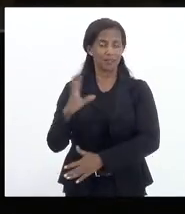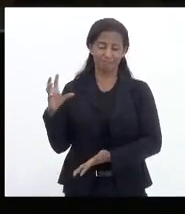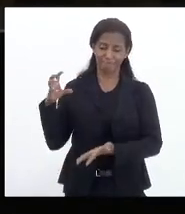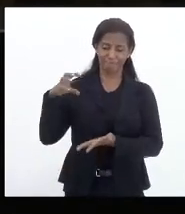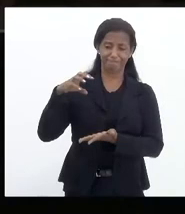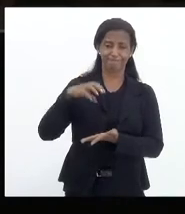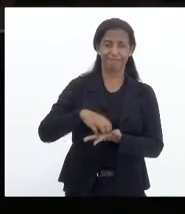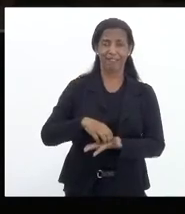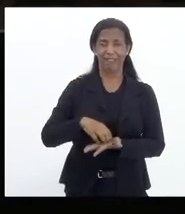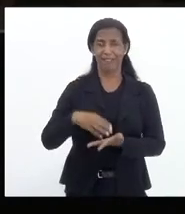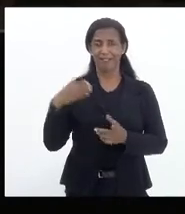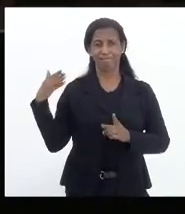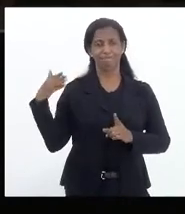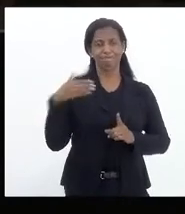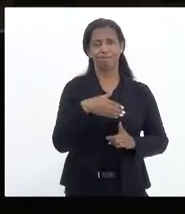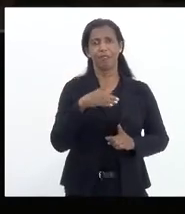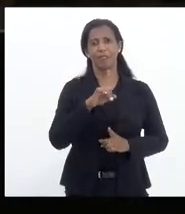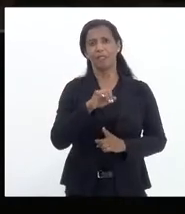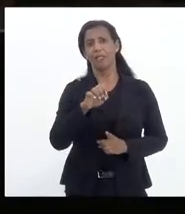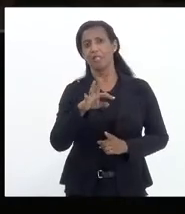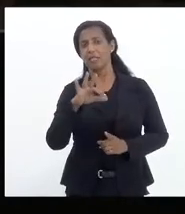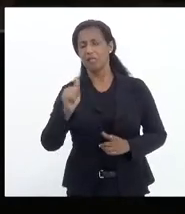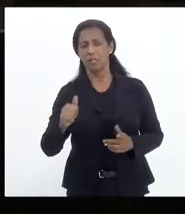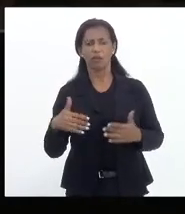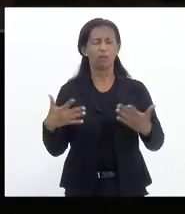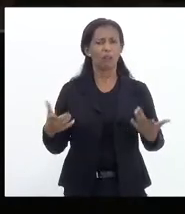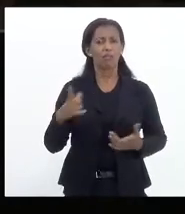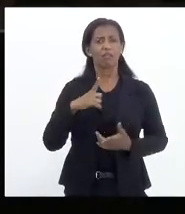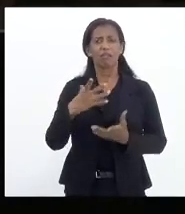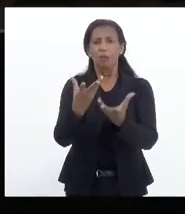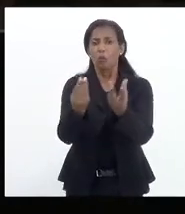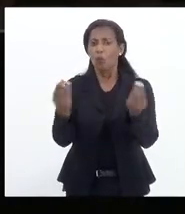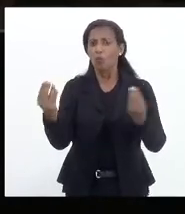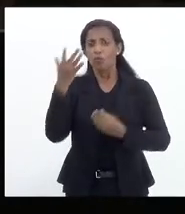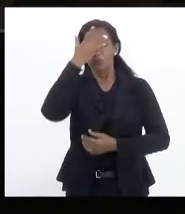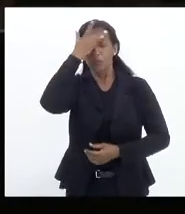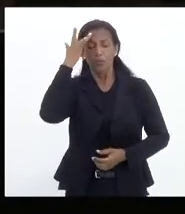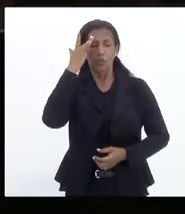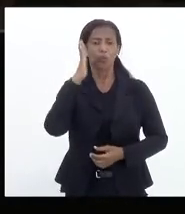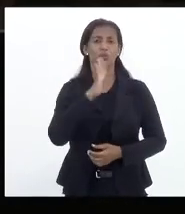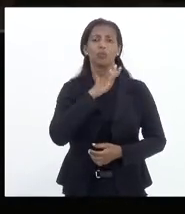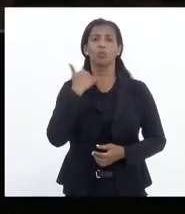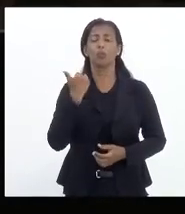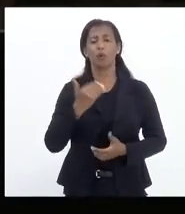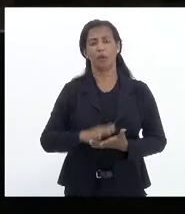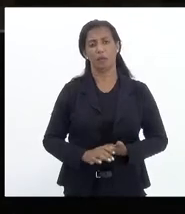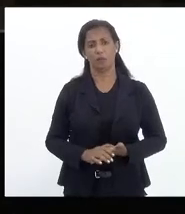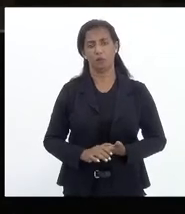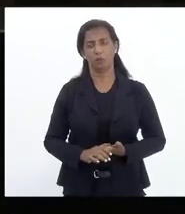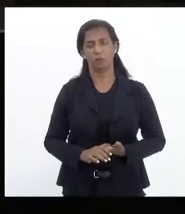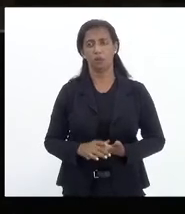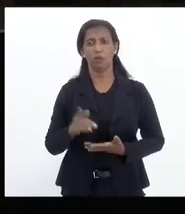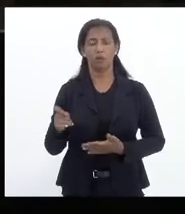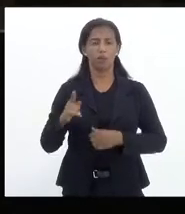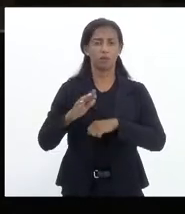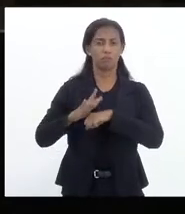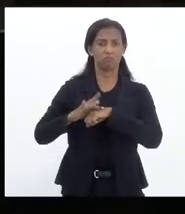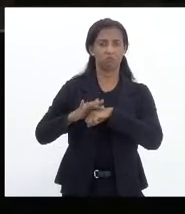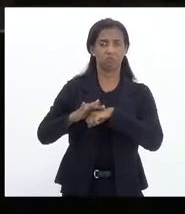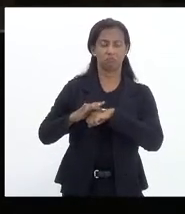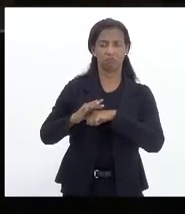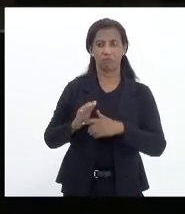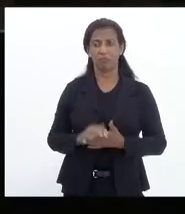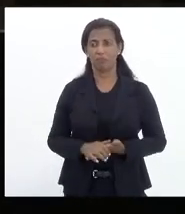centro dessa variante Delta e que gente tem muitas pessoas que estão morrendo e dessa variante muitas